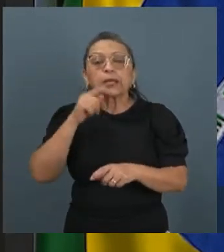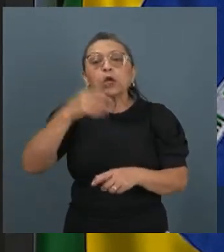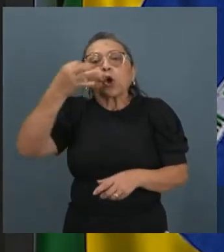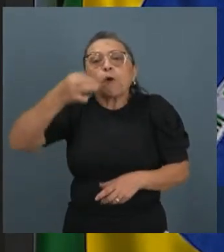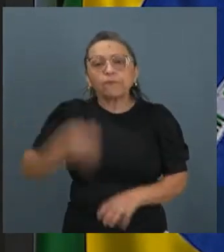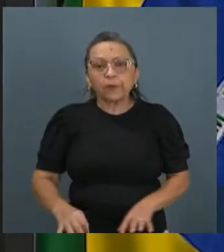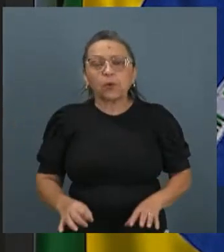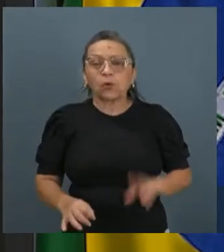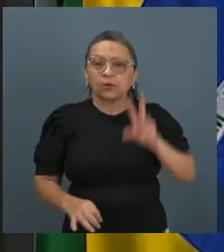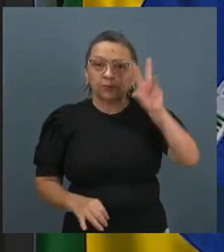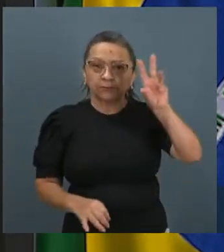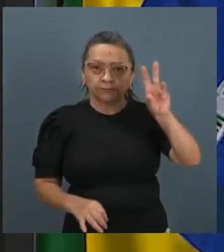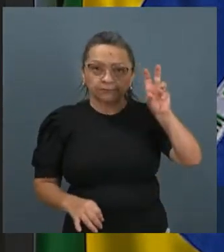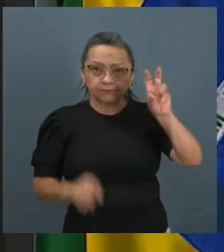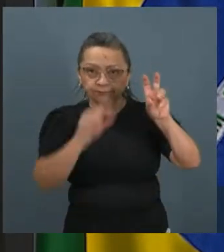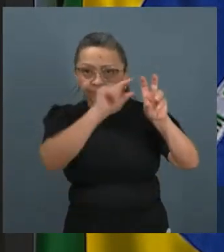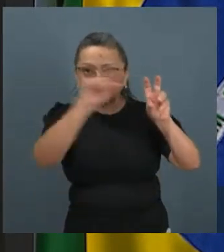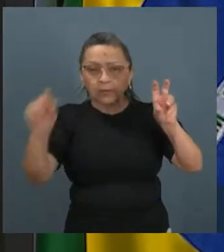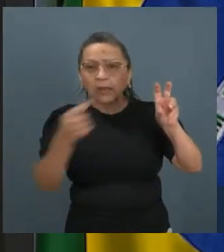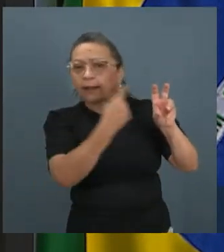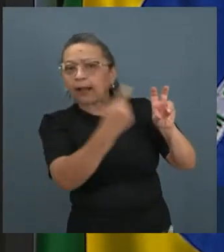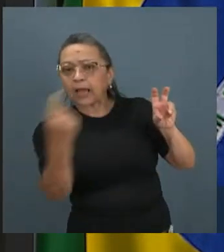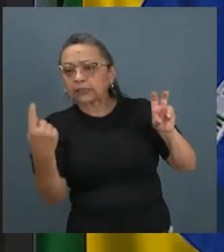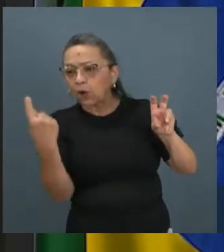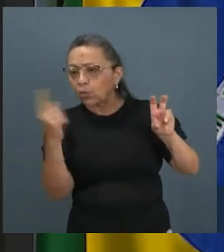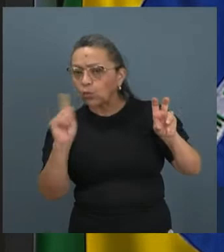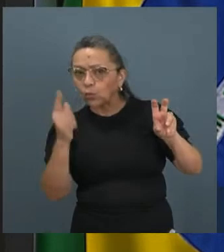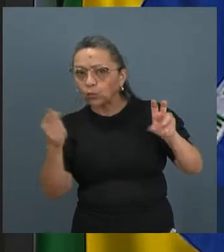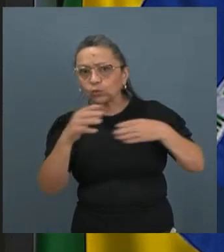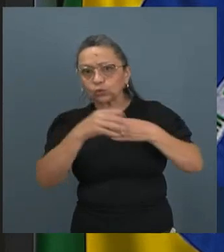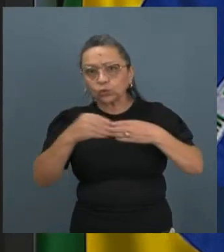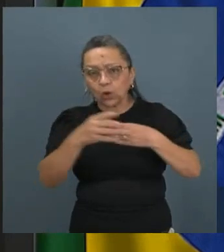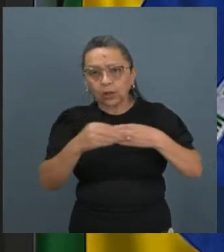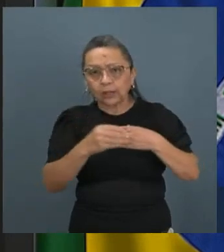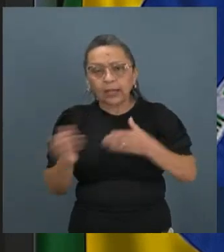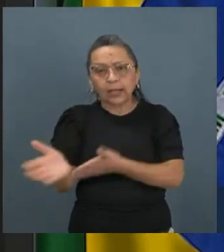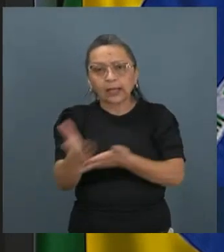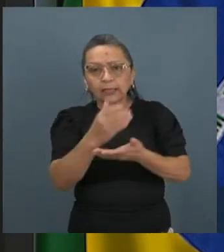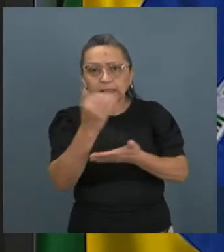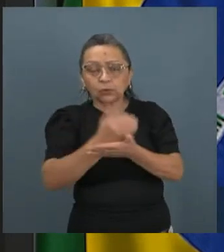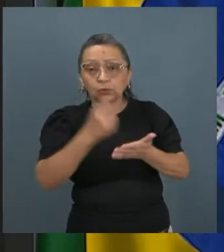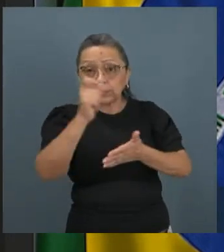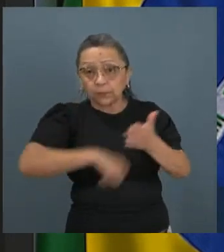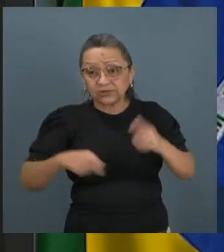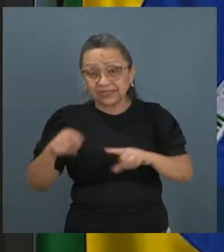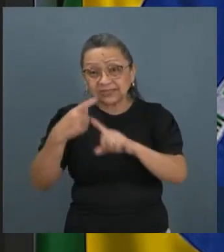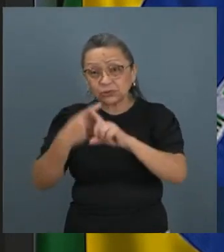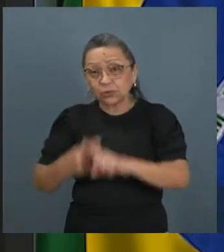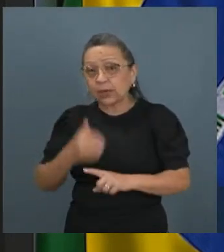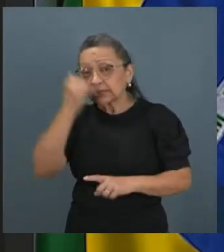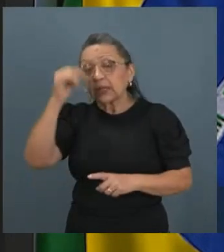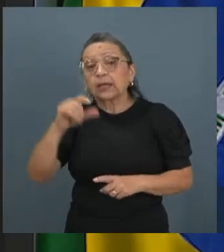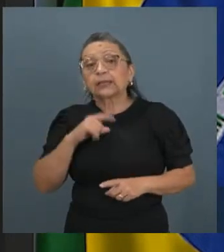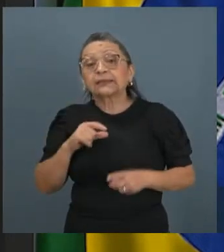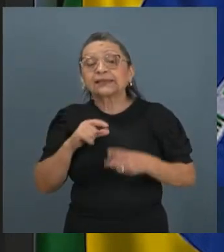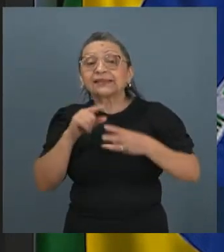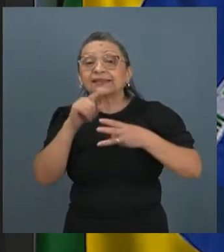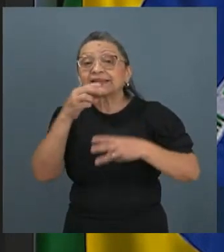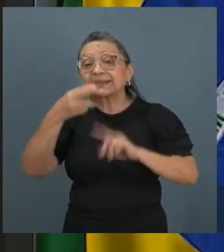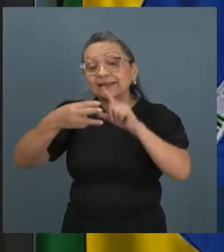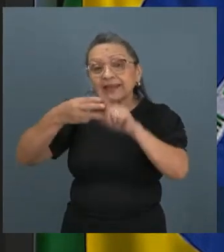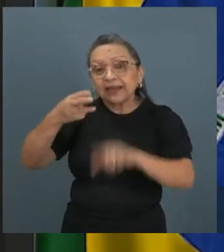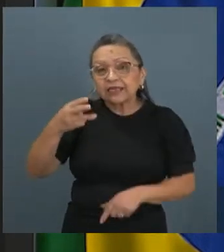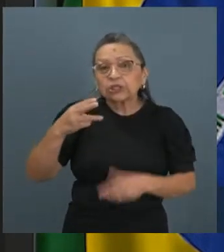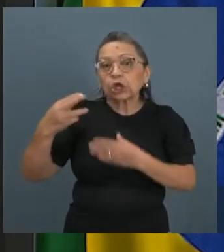confirma, abro aspas, para cada dólar arrecadado com impostos sobre jogos de azar, 3 dólares